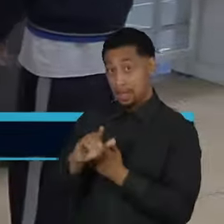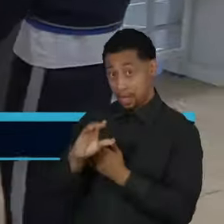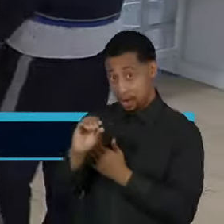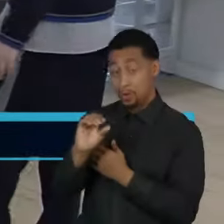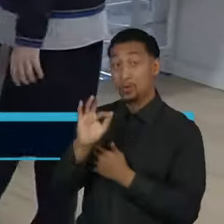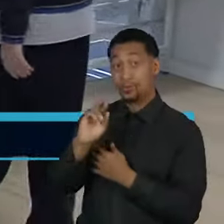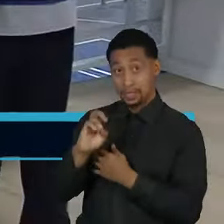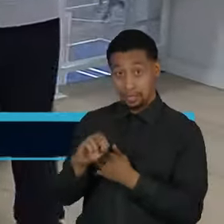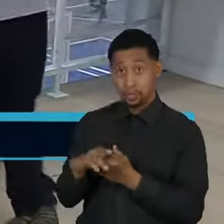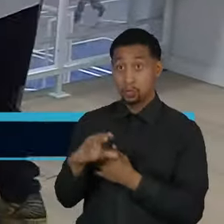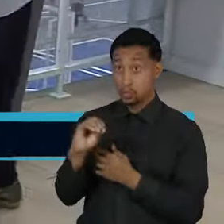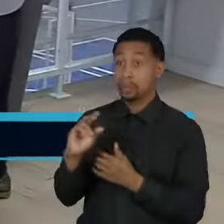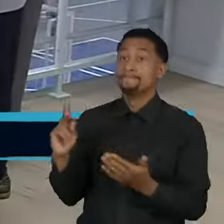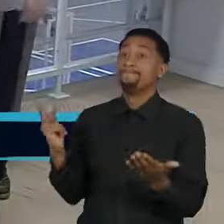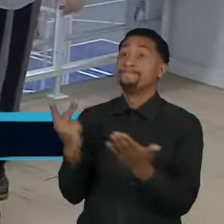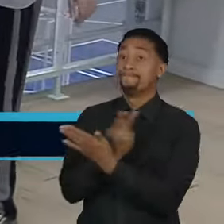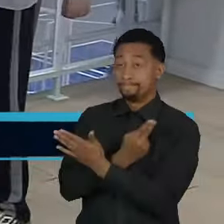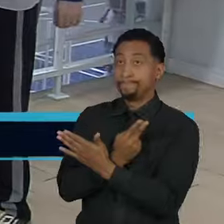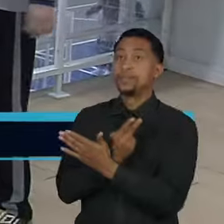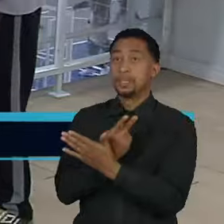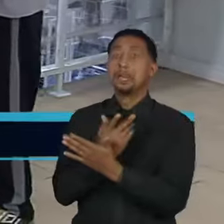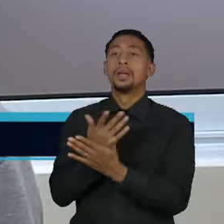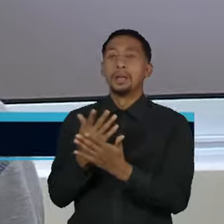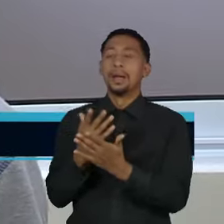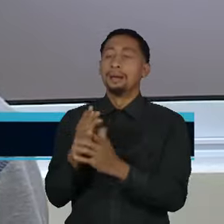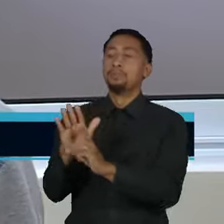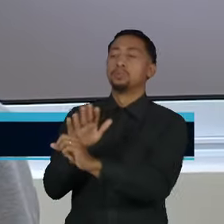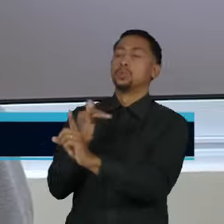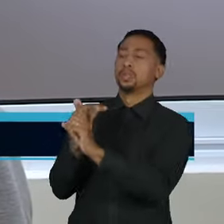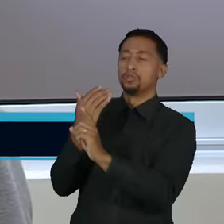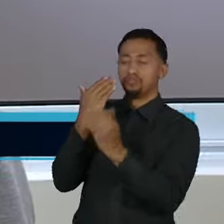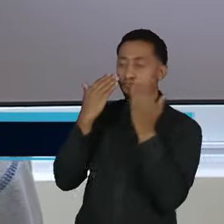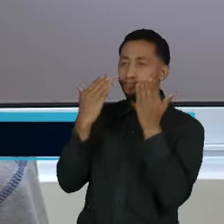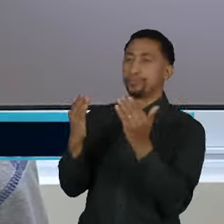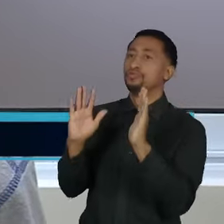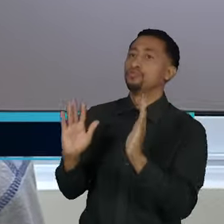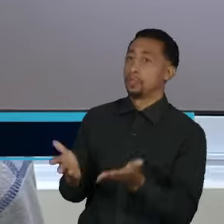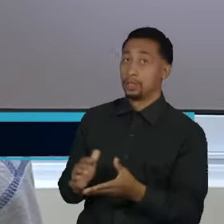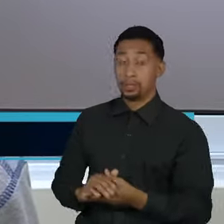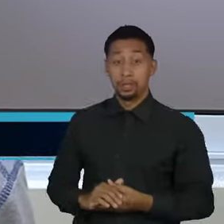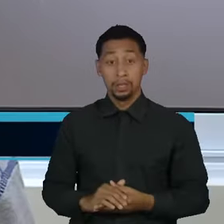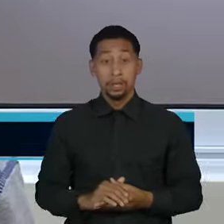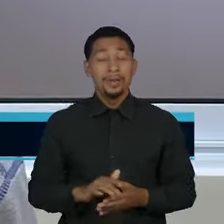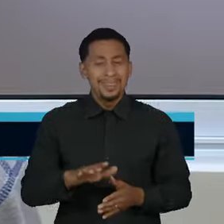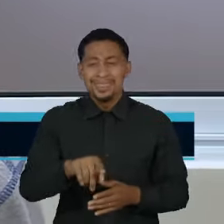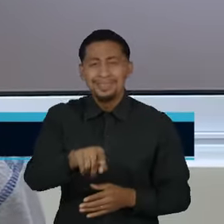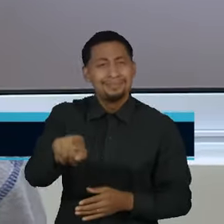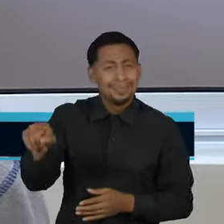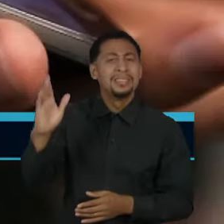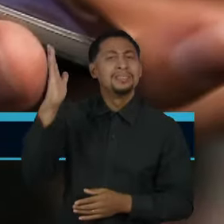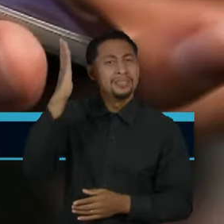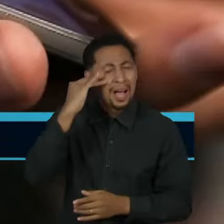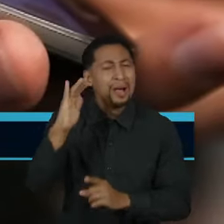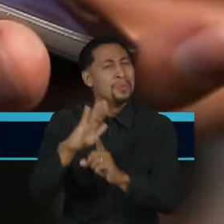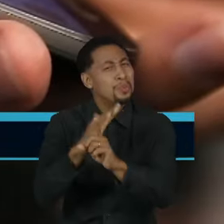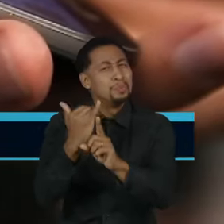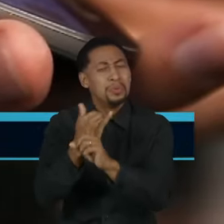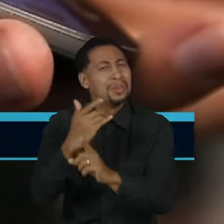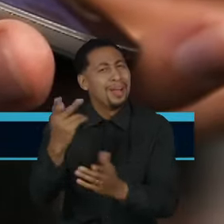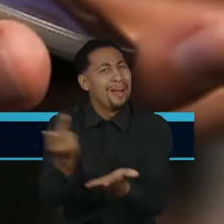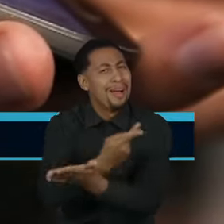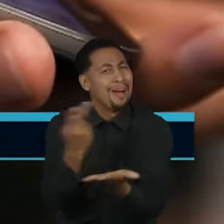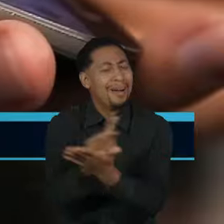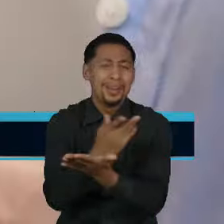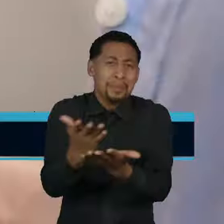já presenciaram amigos sendo hostilizados. Elas entendem que é errado, mas elas continuam. E muitas vezes